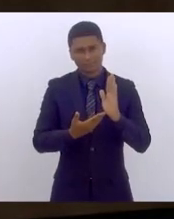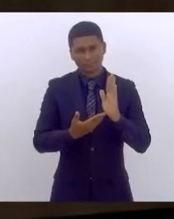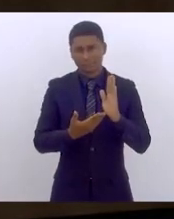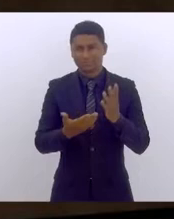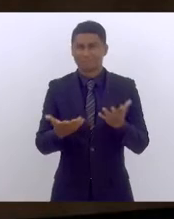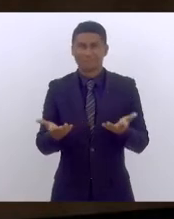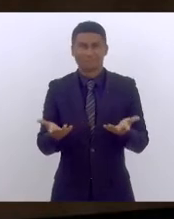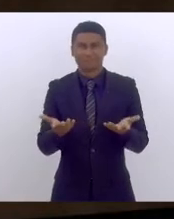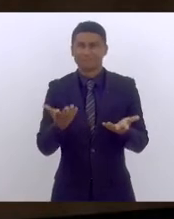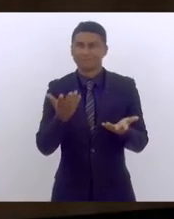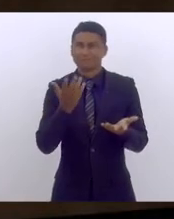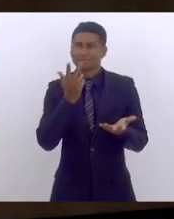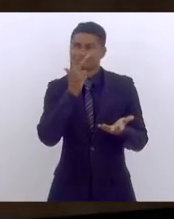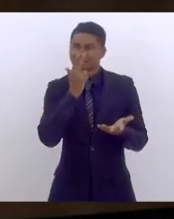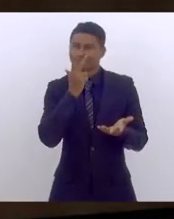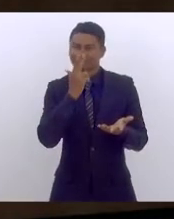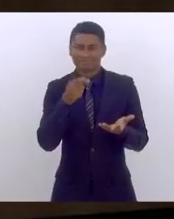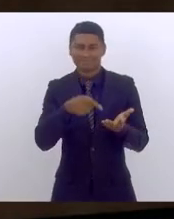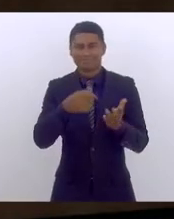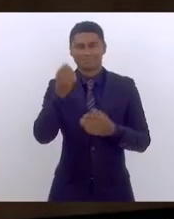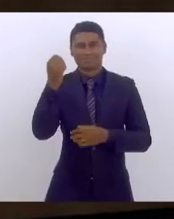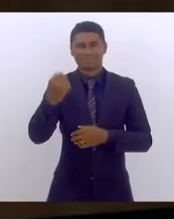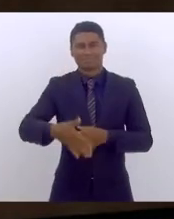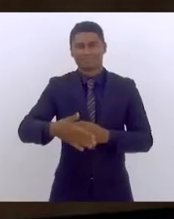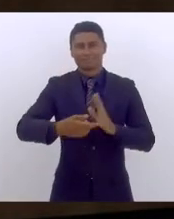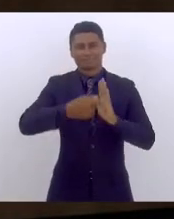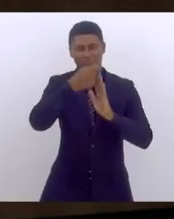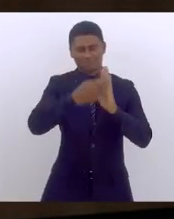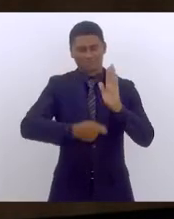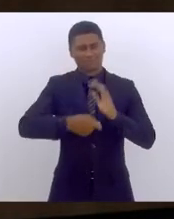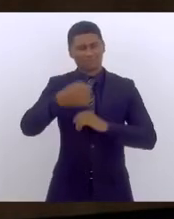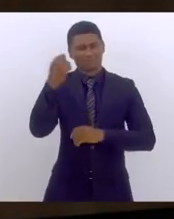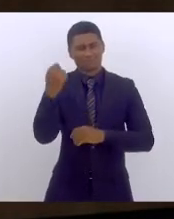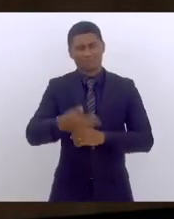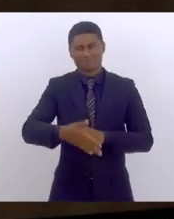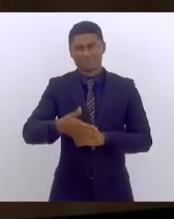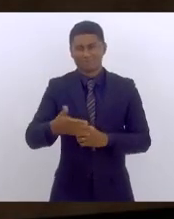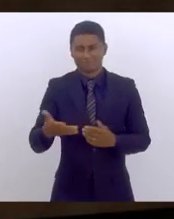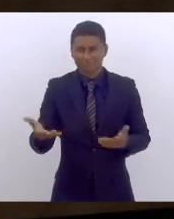língua popular, imprestável. De outro lado,